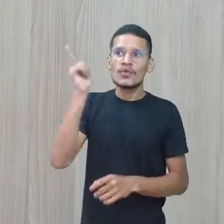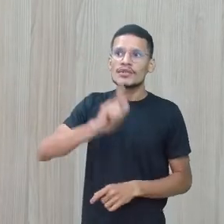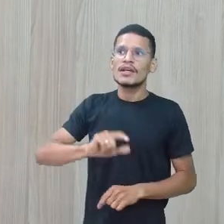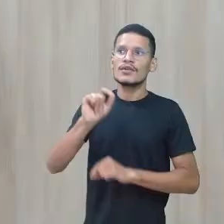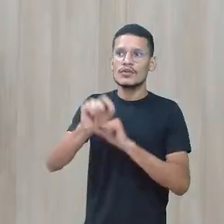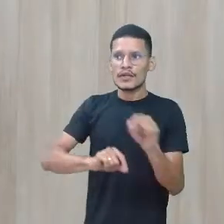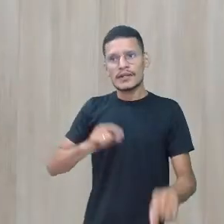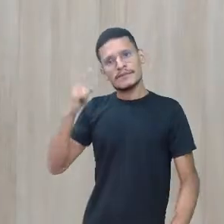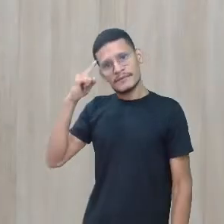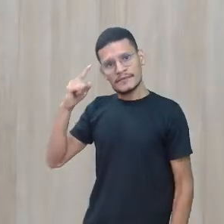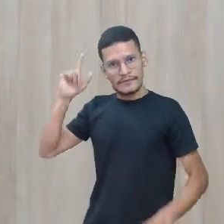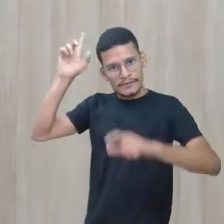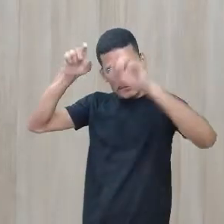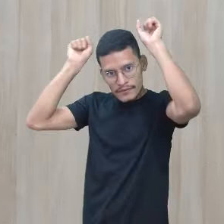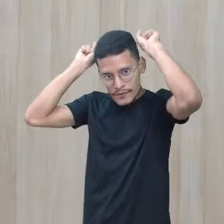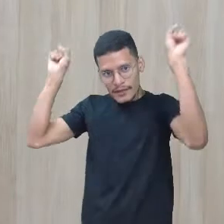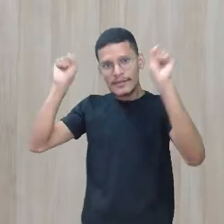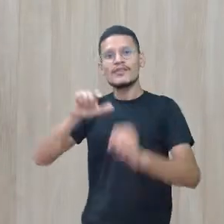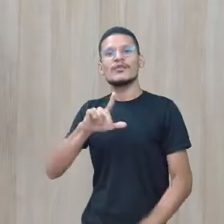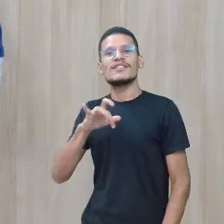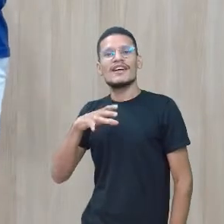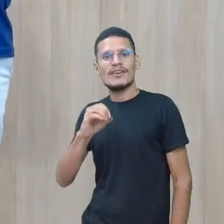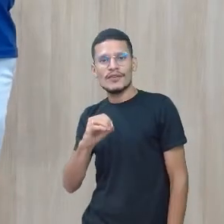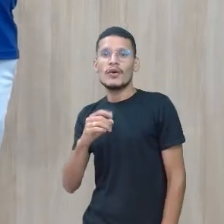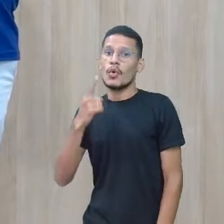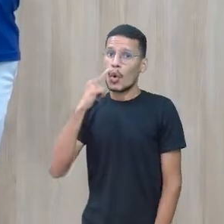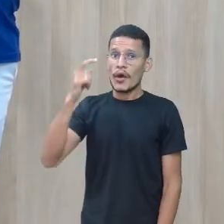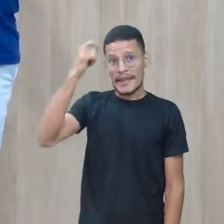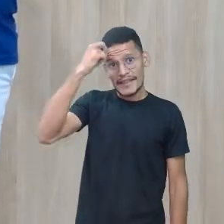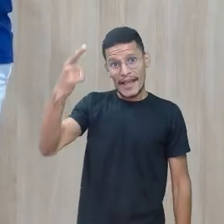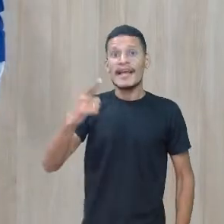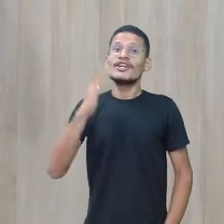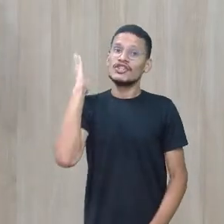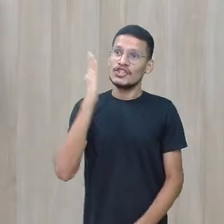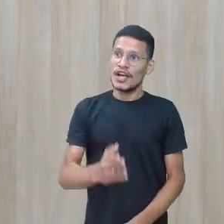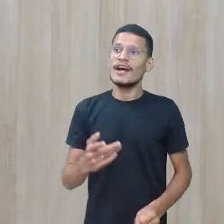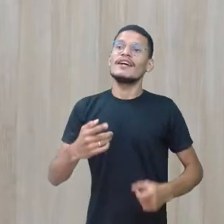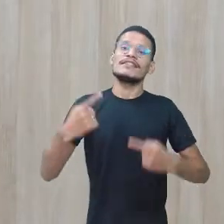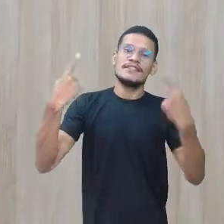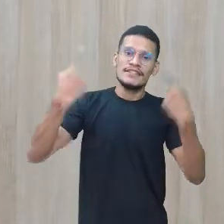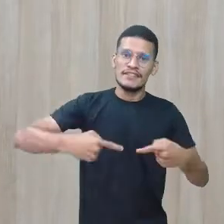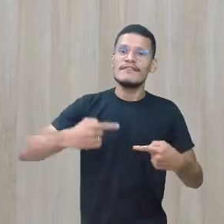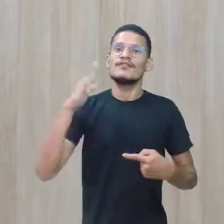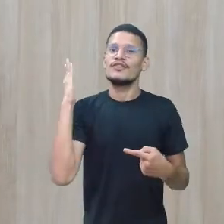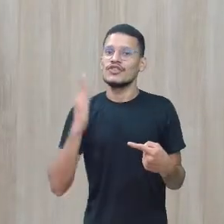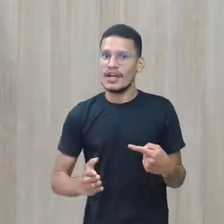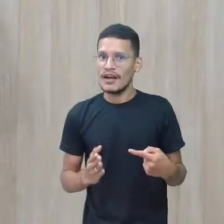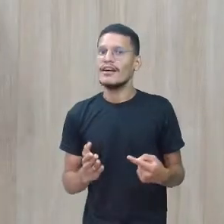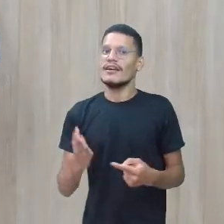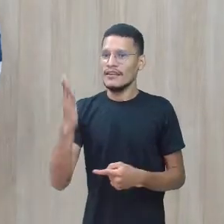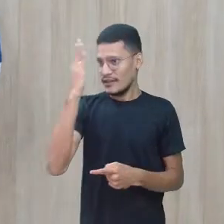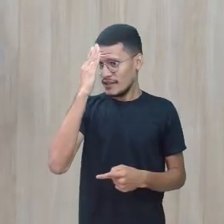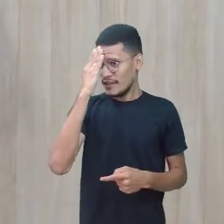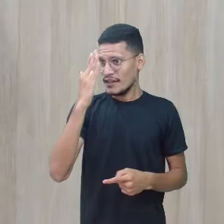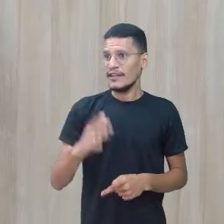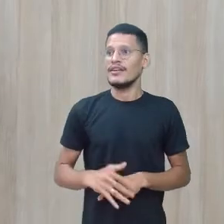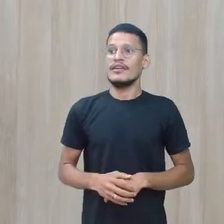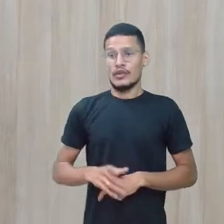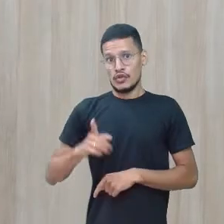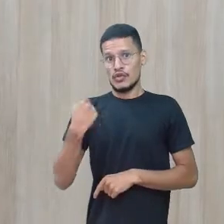uma ideia, né? Olha aí, então ó, tá lançada a ideia, né? É uma ideia, tá lançado aí o desafio, então a gente